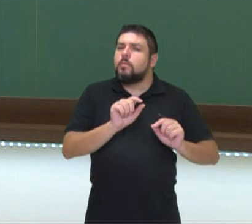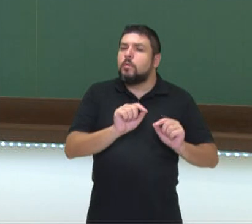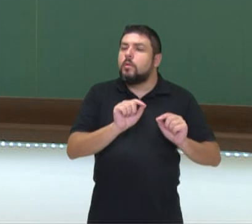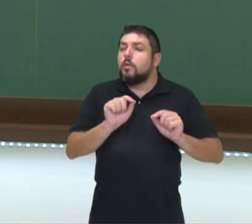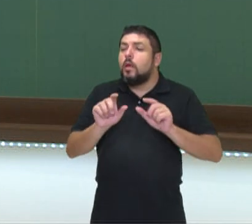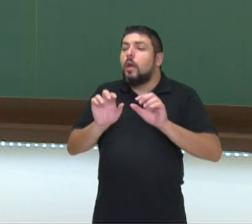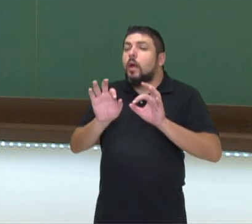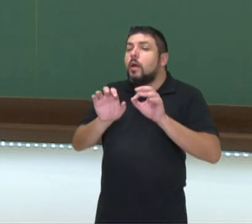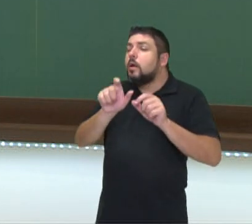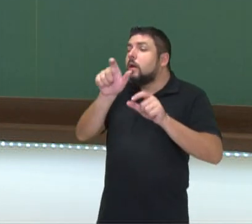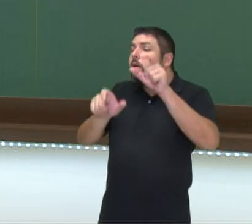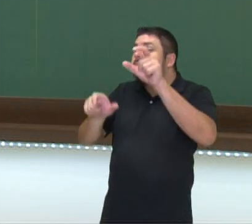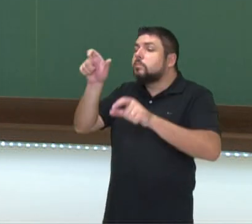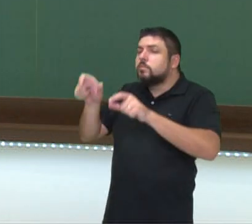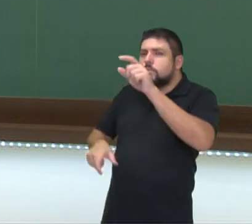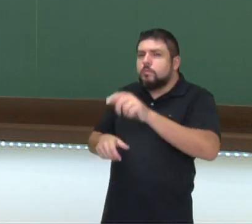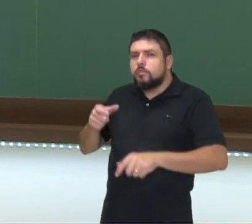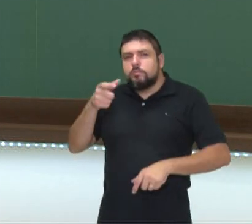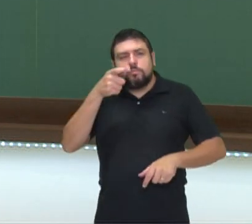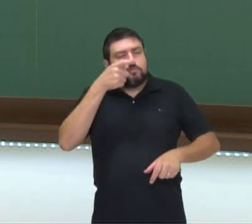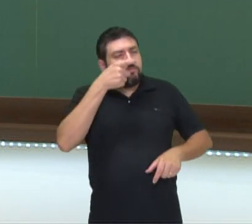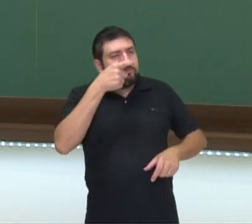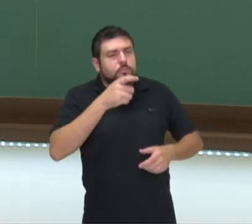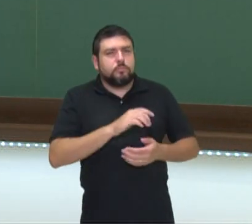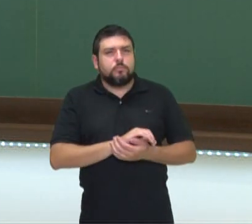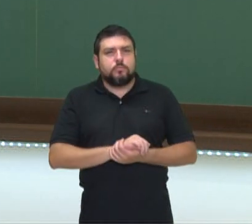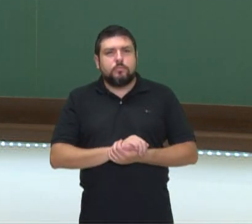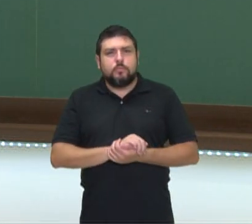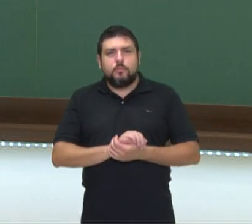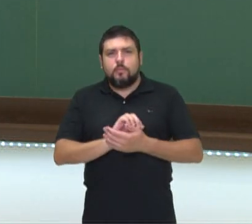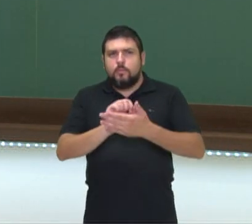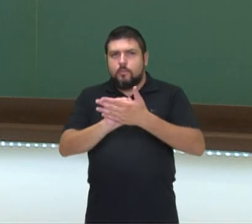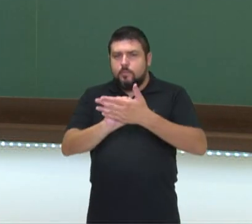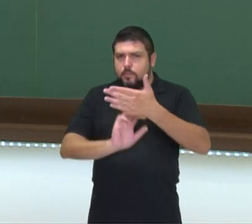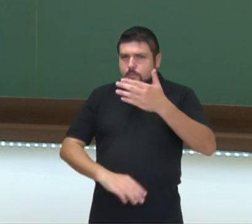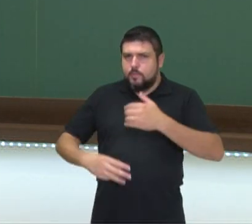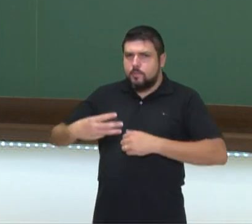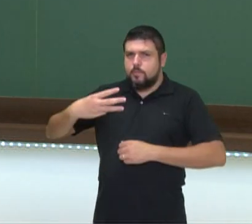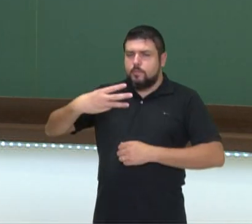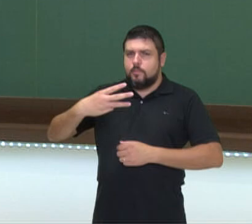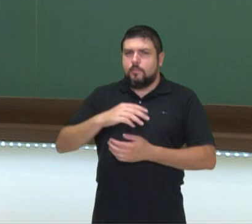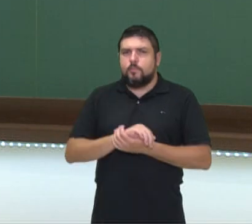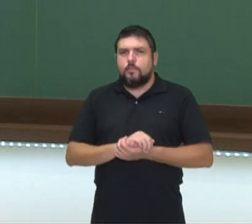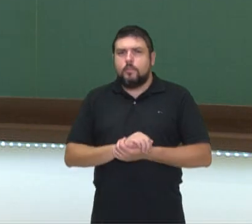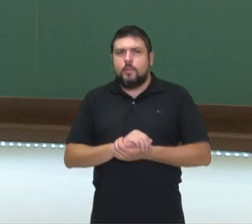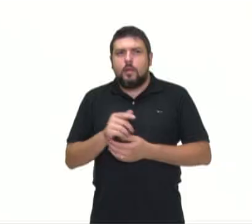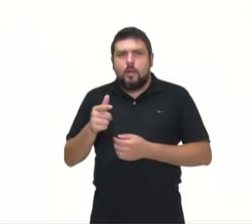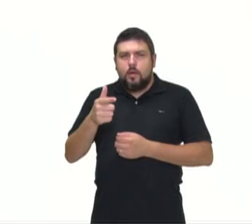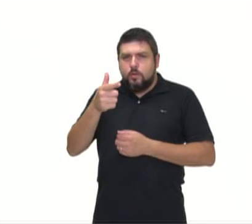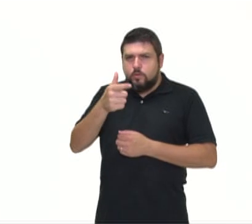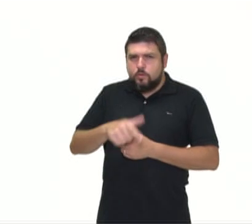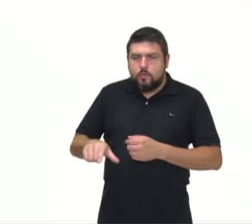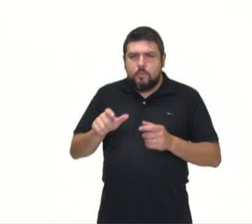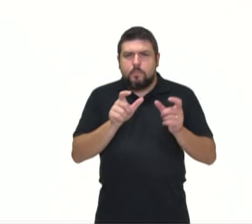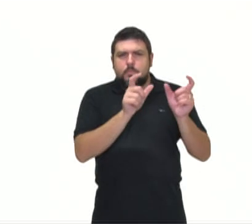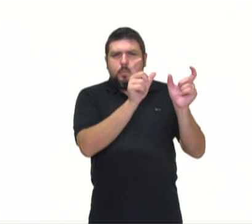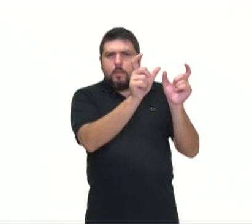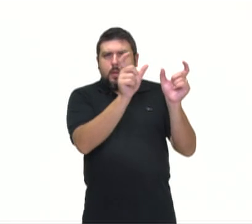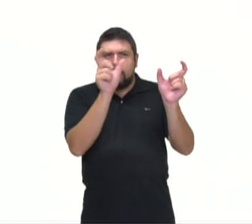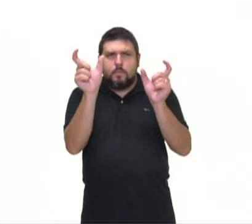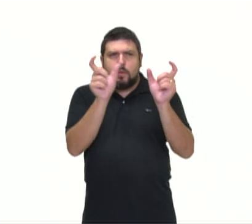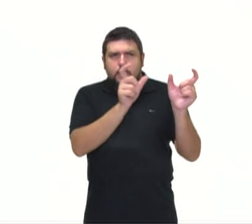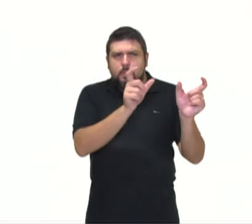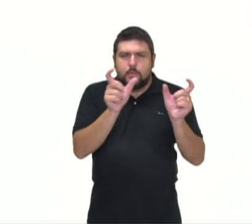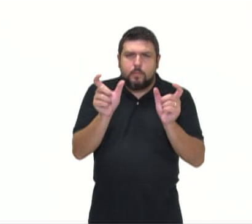estava observando a obra. Exercício número 3. Temos aqui em destaque novamente os trechos com as